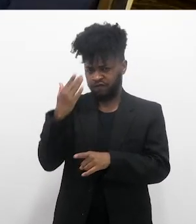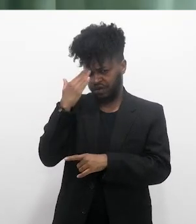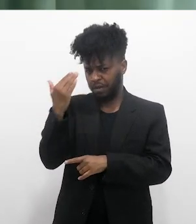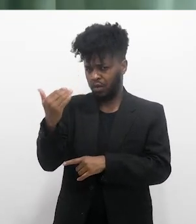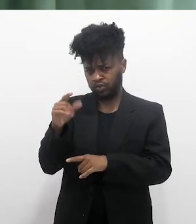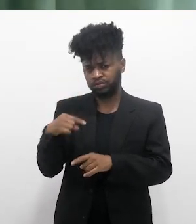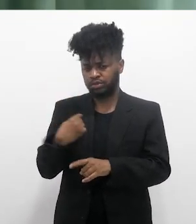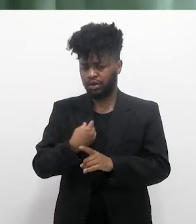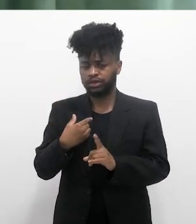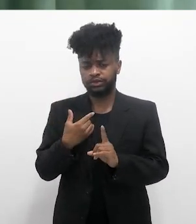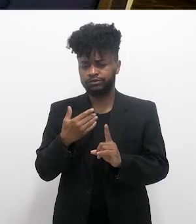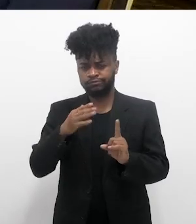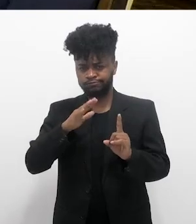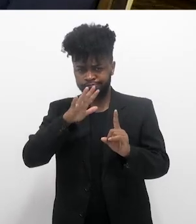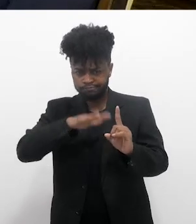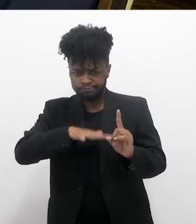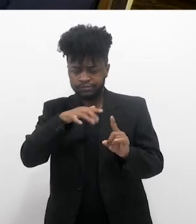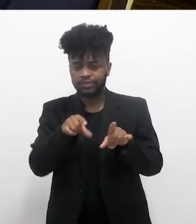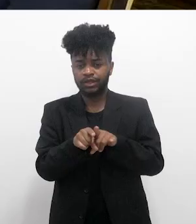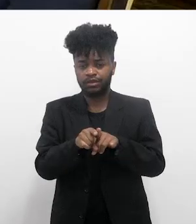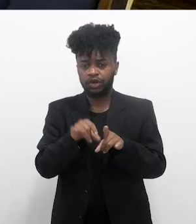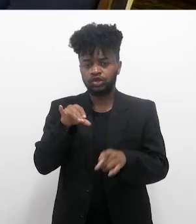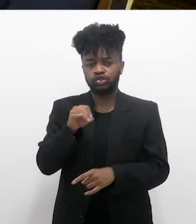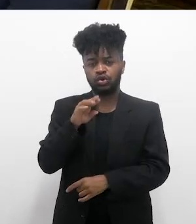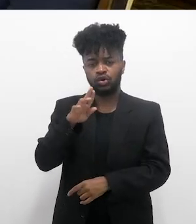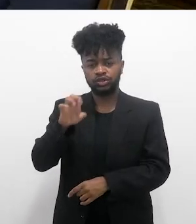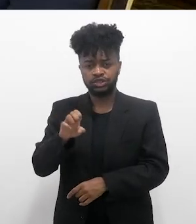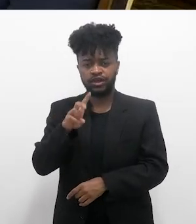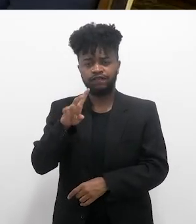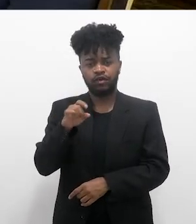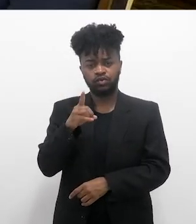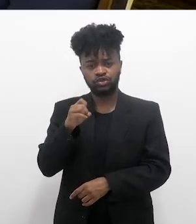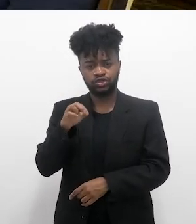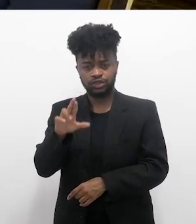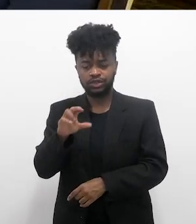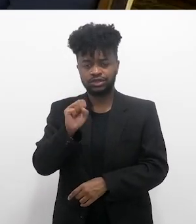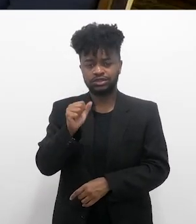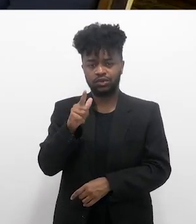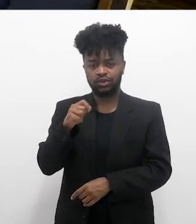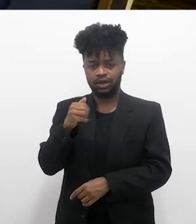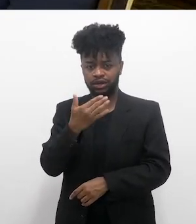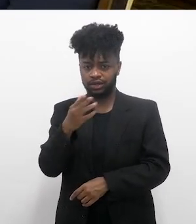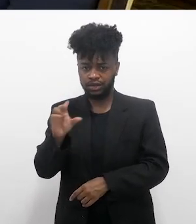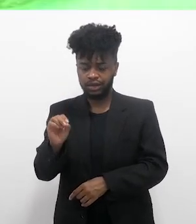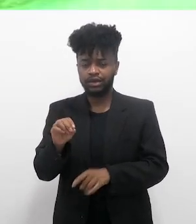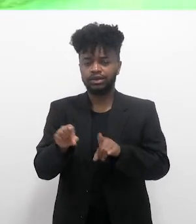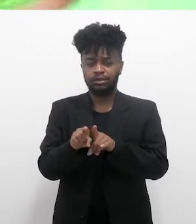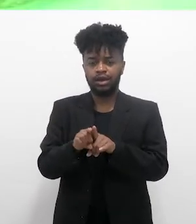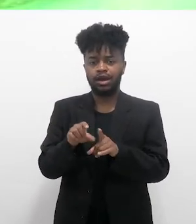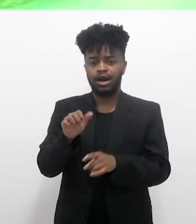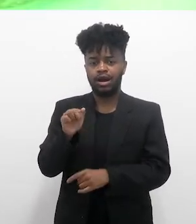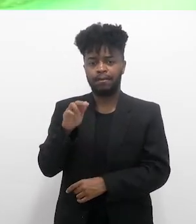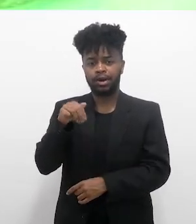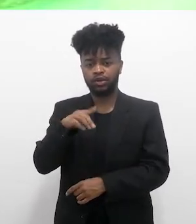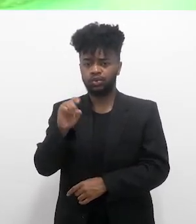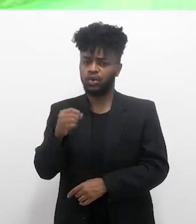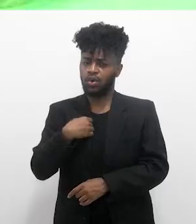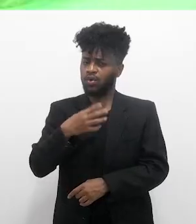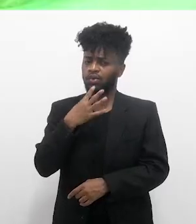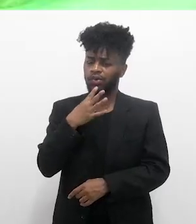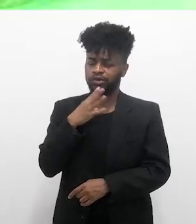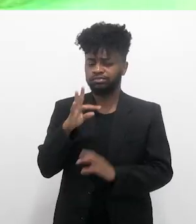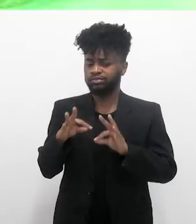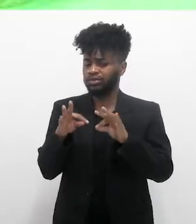também. O Jorge Cury, Valdir Amaral, Saldanha, Kleber Leite, Armando Nogueira no Sport TV. Enfim, eu trabalhei com esses caras